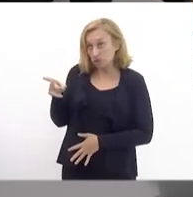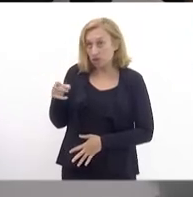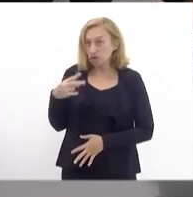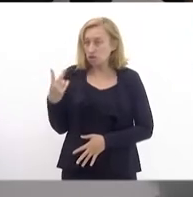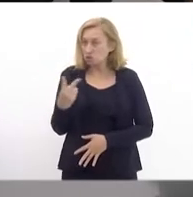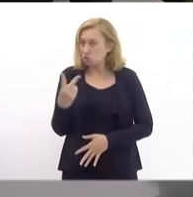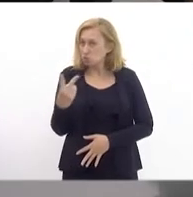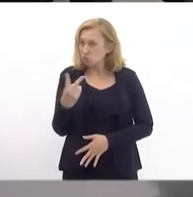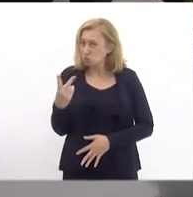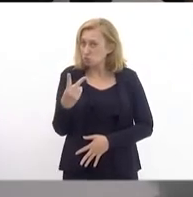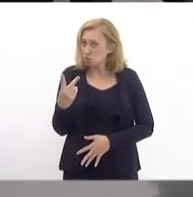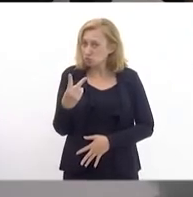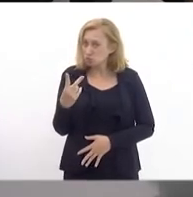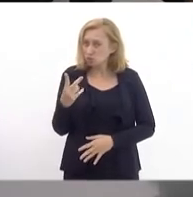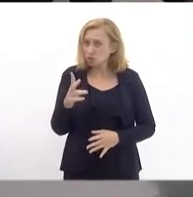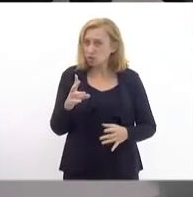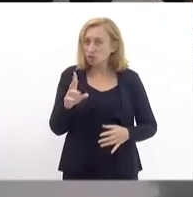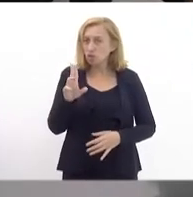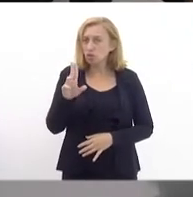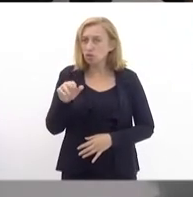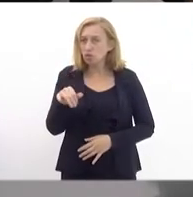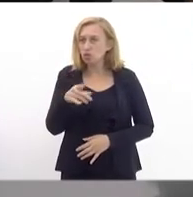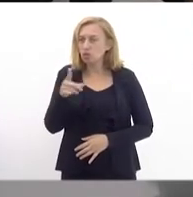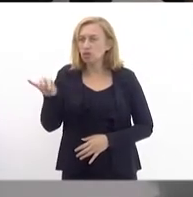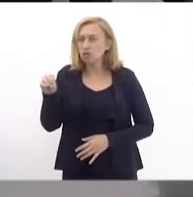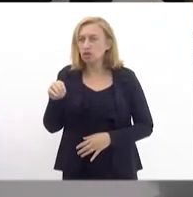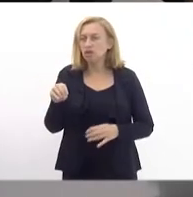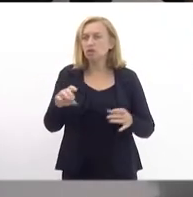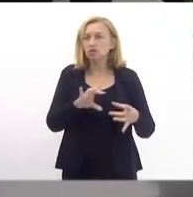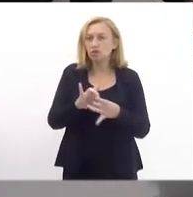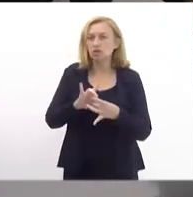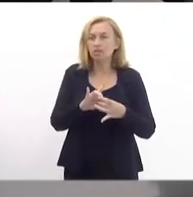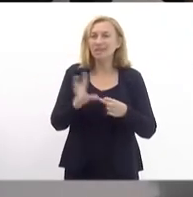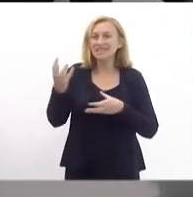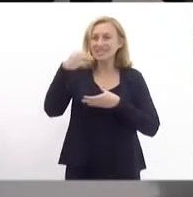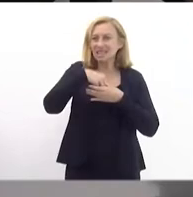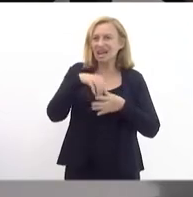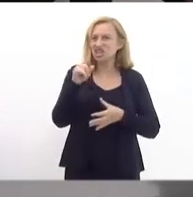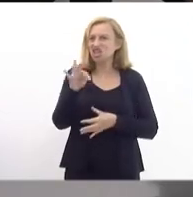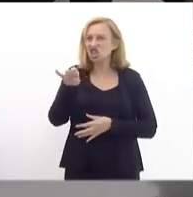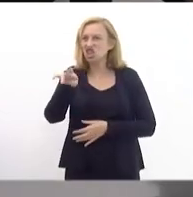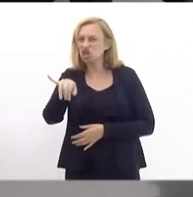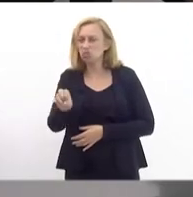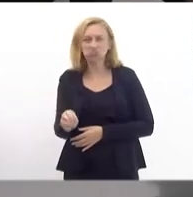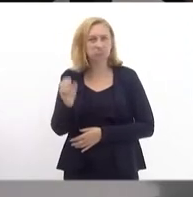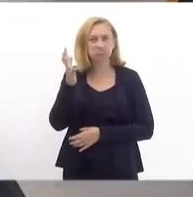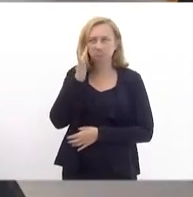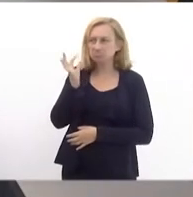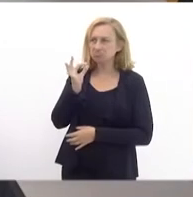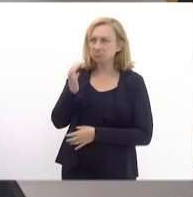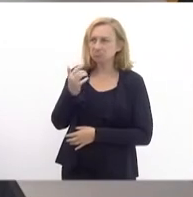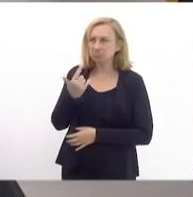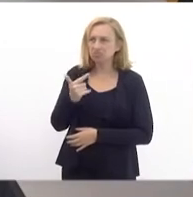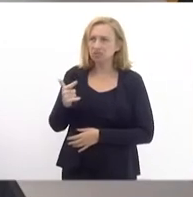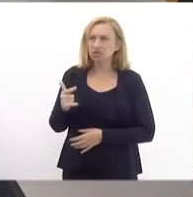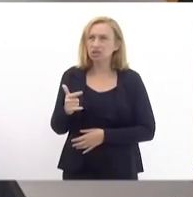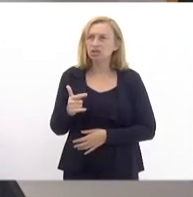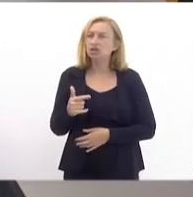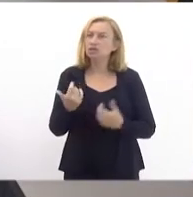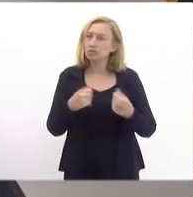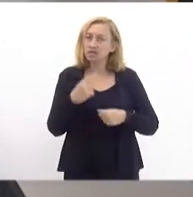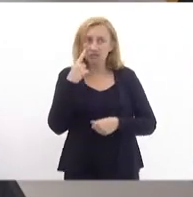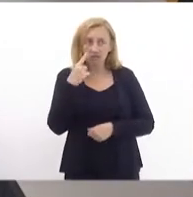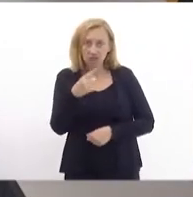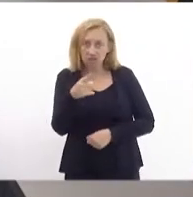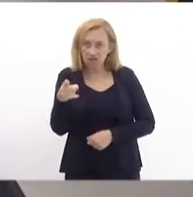duas uniões, né? Mas o conselho dentro da agência. Não tenho. Obrigado. Presidente, a CPI precisa exigir isso. Não,